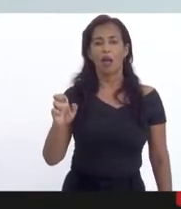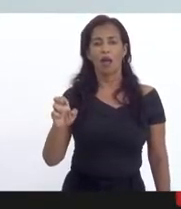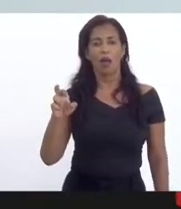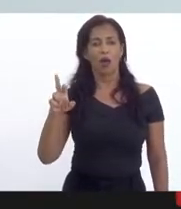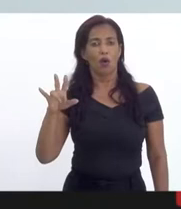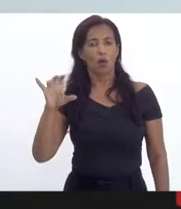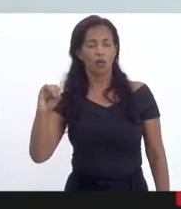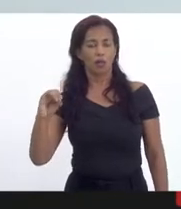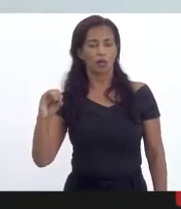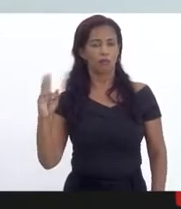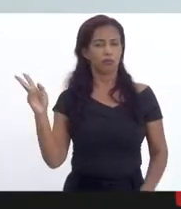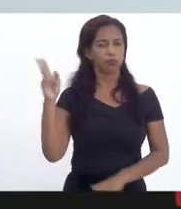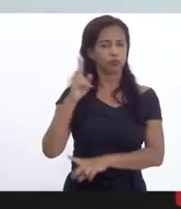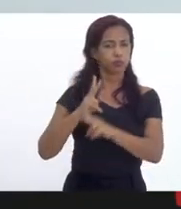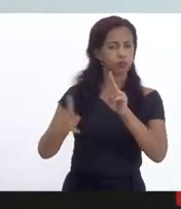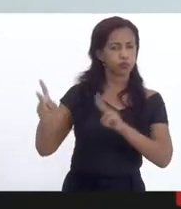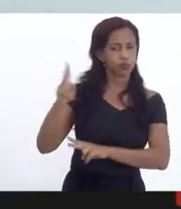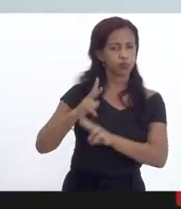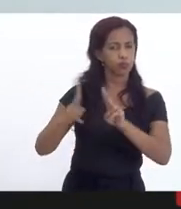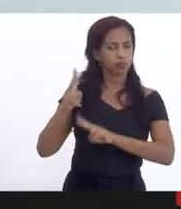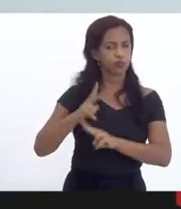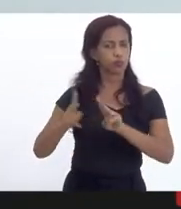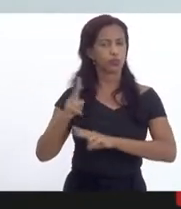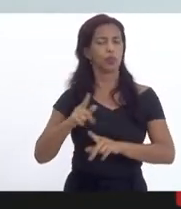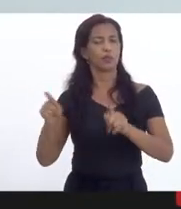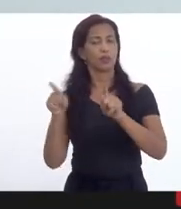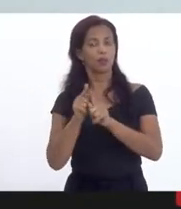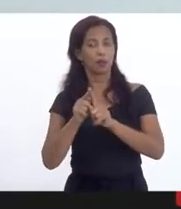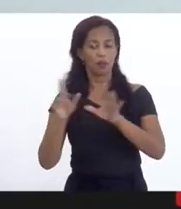em problemas técnicos, que não é, a viabilidade é pequena para